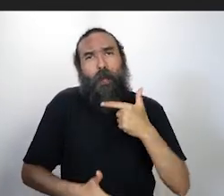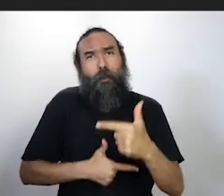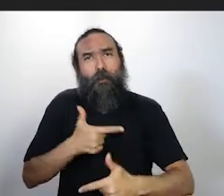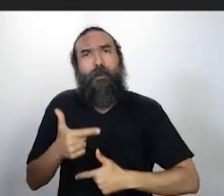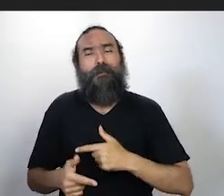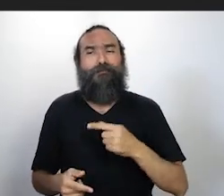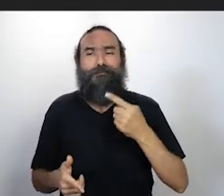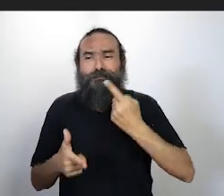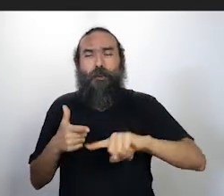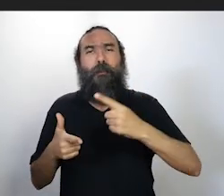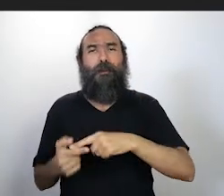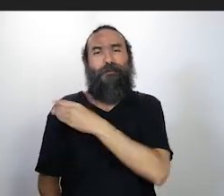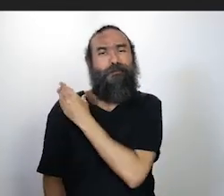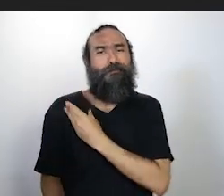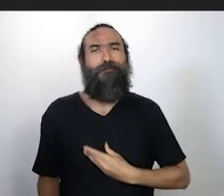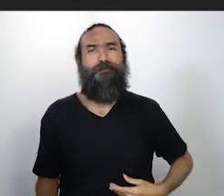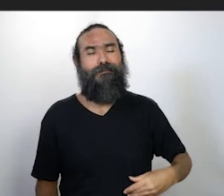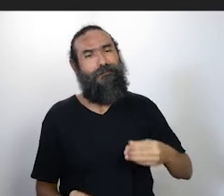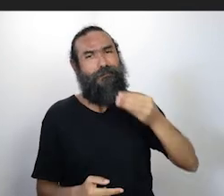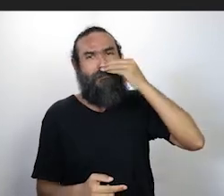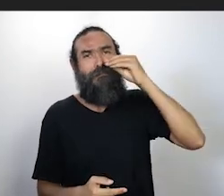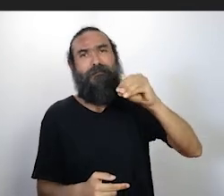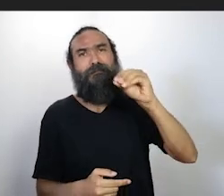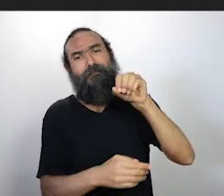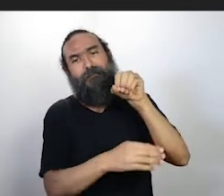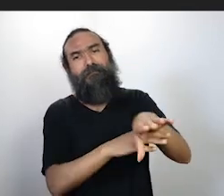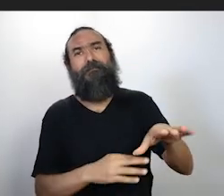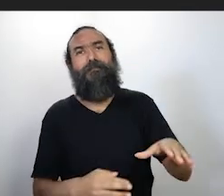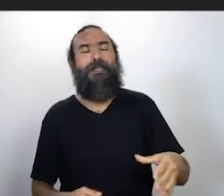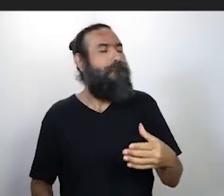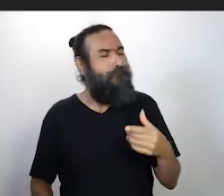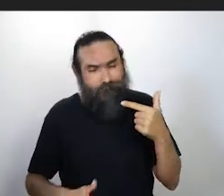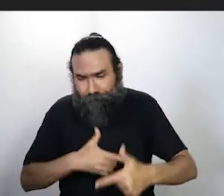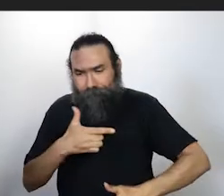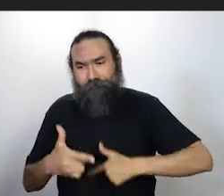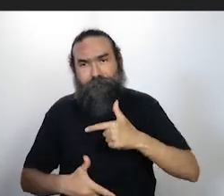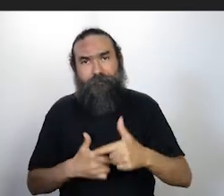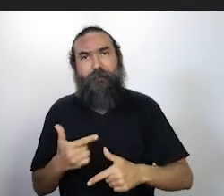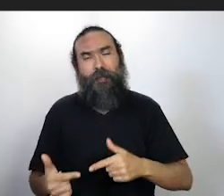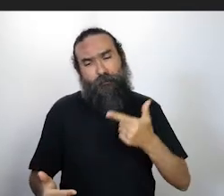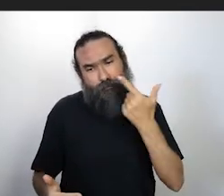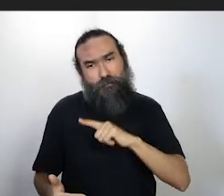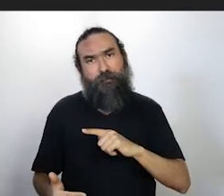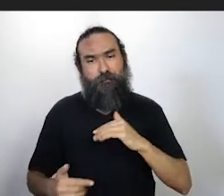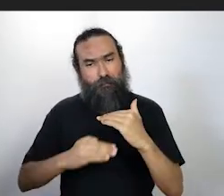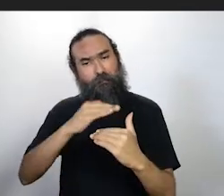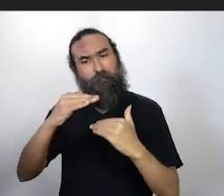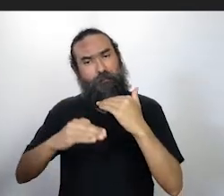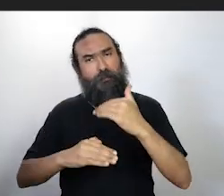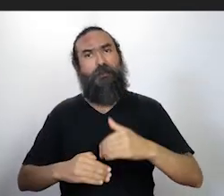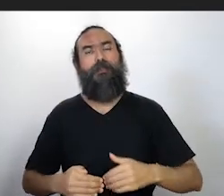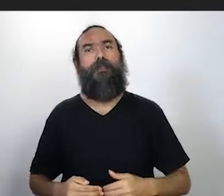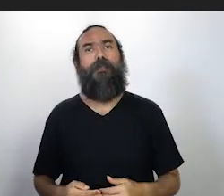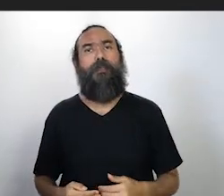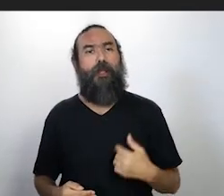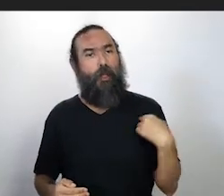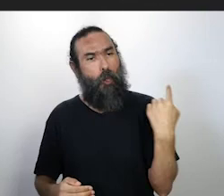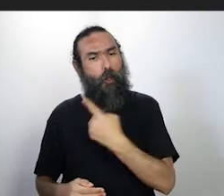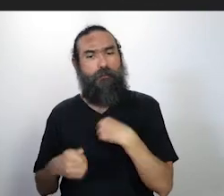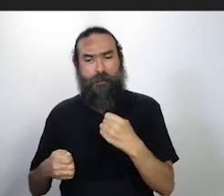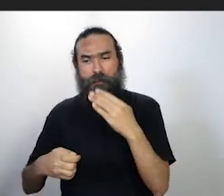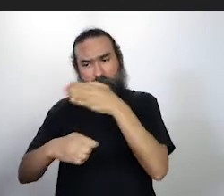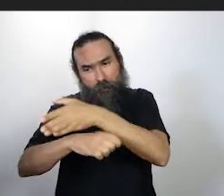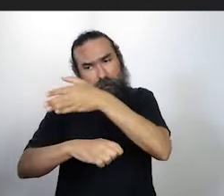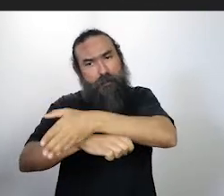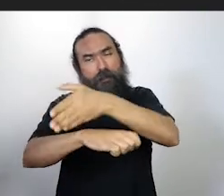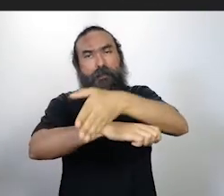milímetro por milímetro, frente a esses retrocessos todos que têm sido feitos, e aprofundar cada vez mais esses espaços. Que a gente chegue